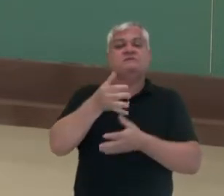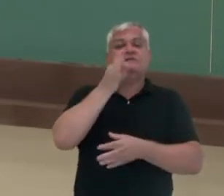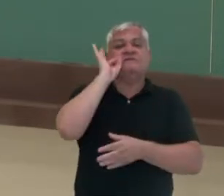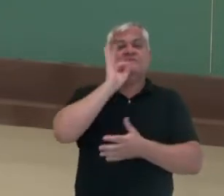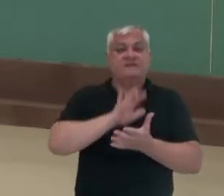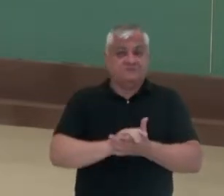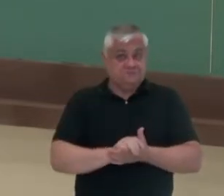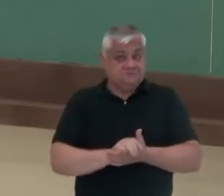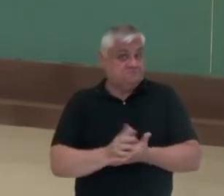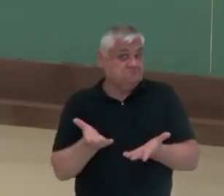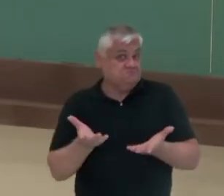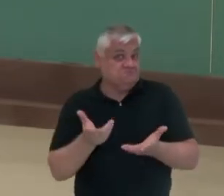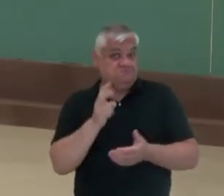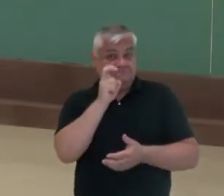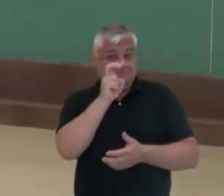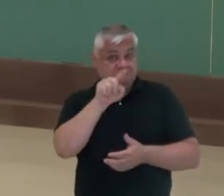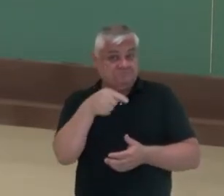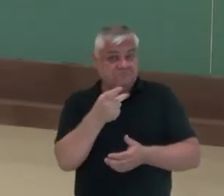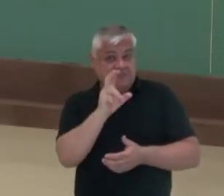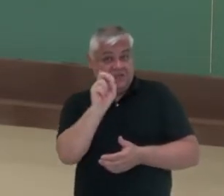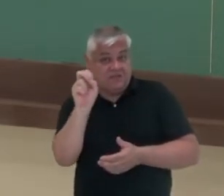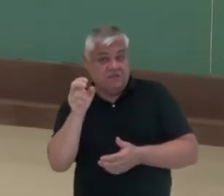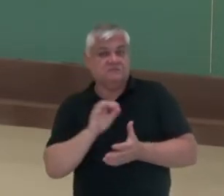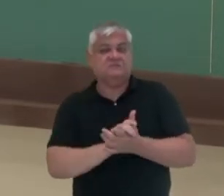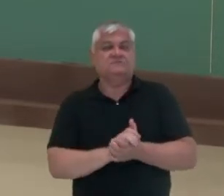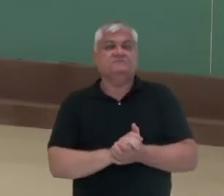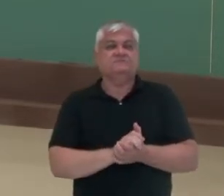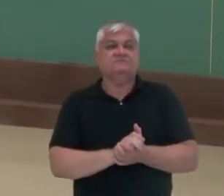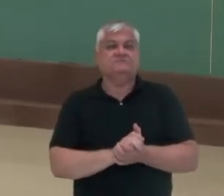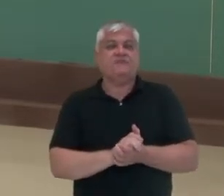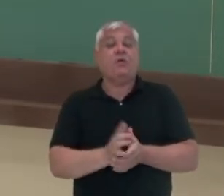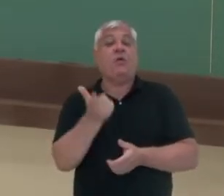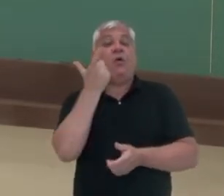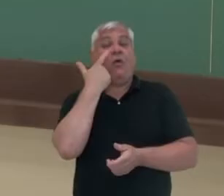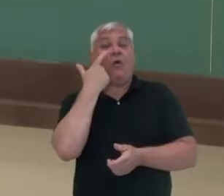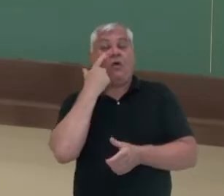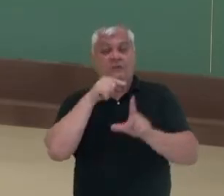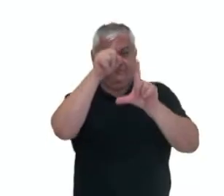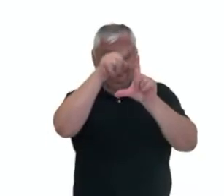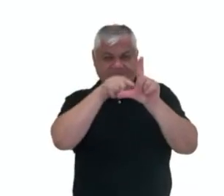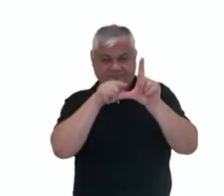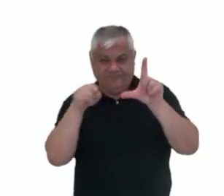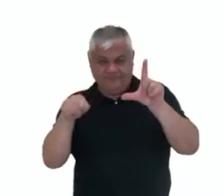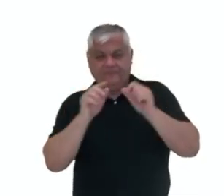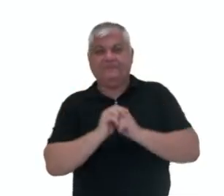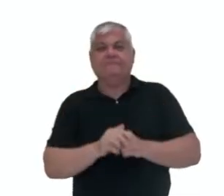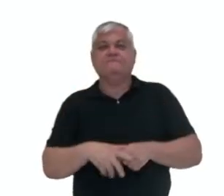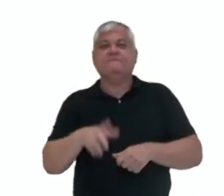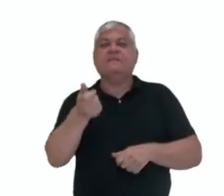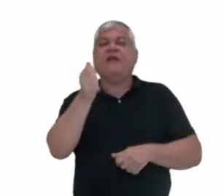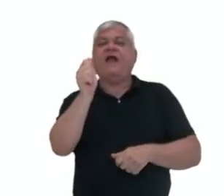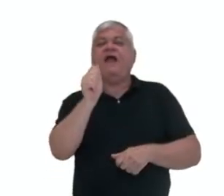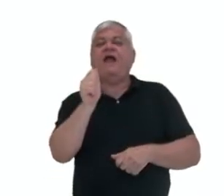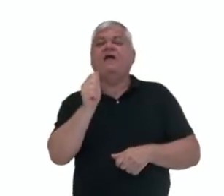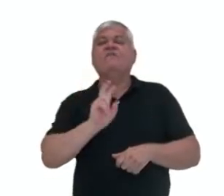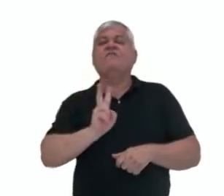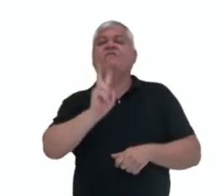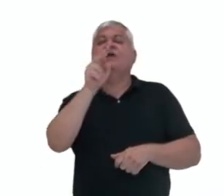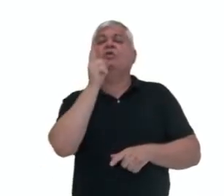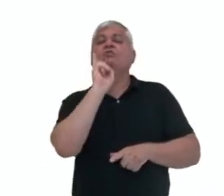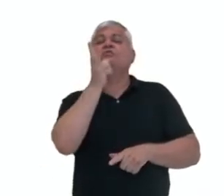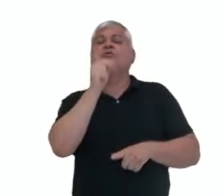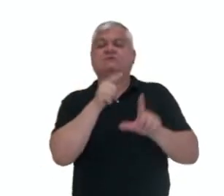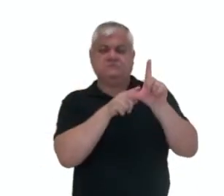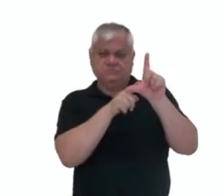ou 5,5 kg? Pois bem, aqui está o nosso gráfico. Letra A, qual o preço de 2 quilos